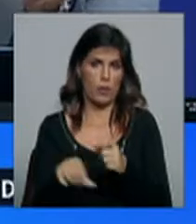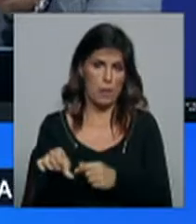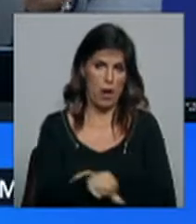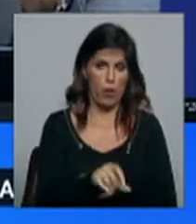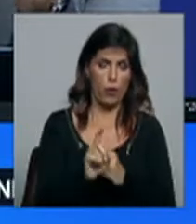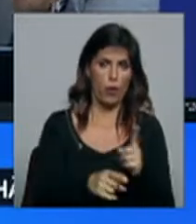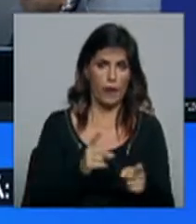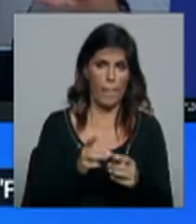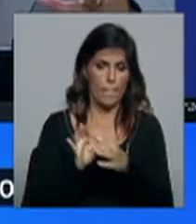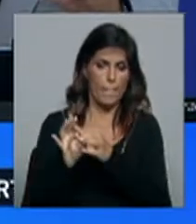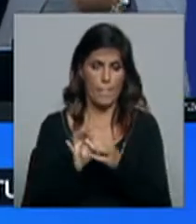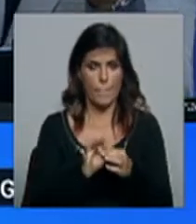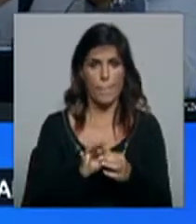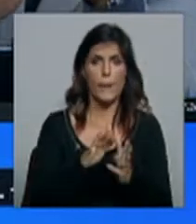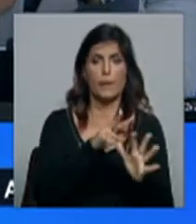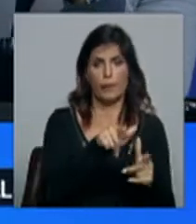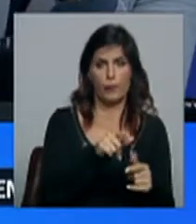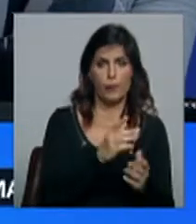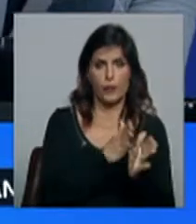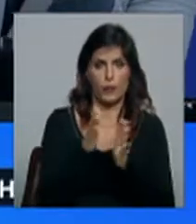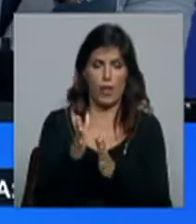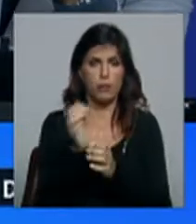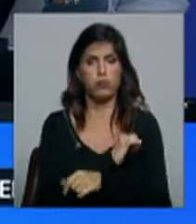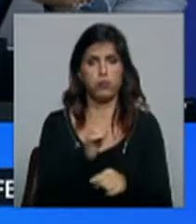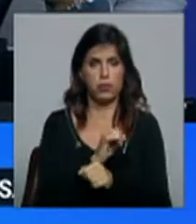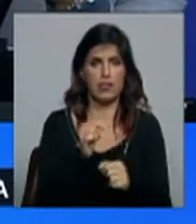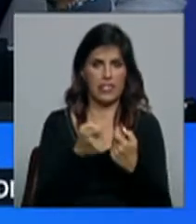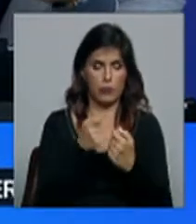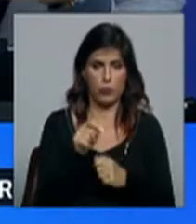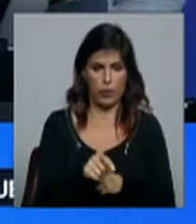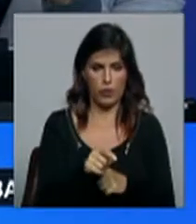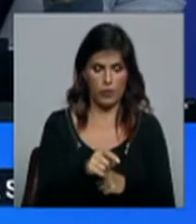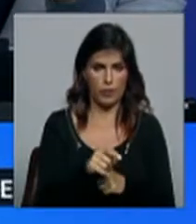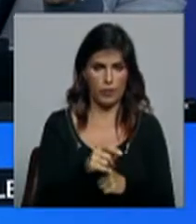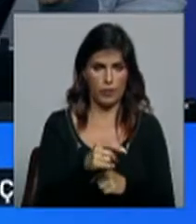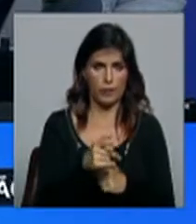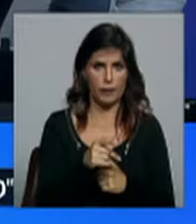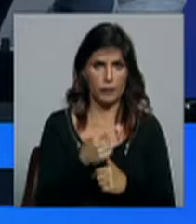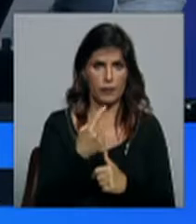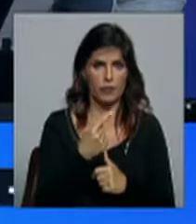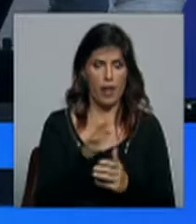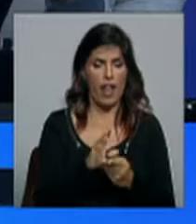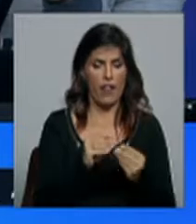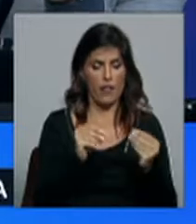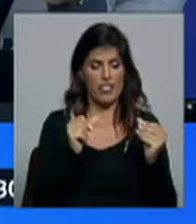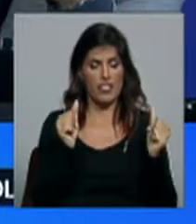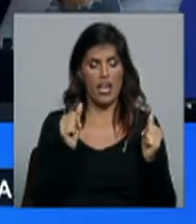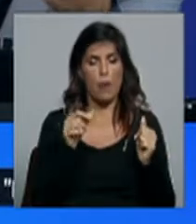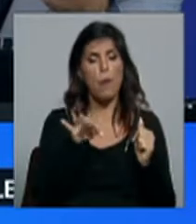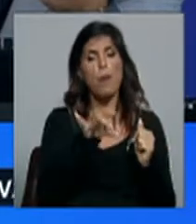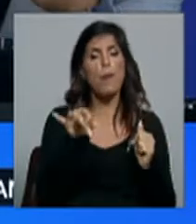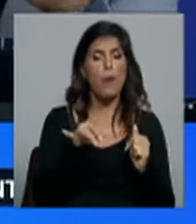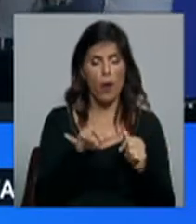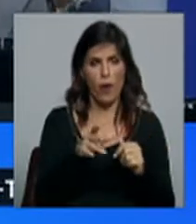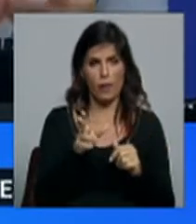é a sua relação com os planetas. Por um lado, explosões deste tipo, muito energéticas, acabam por afastar a poeira e o